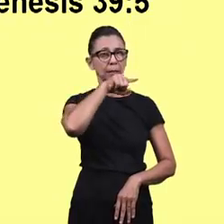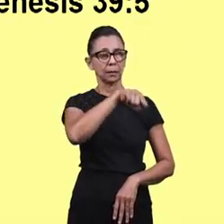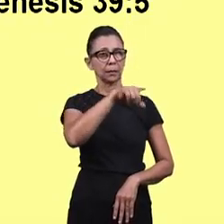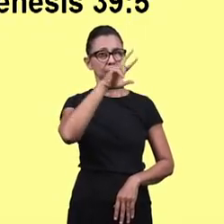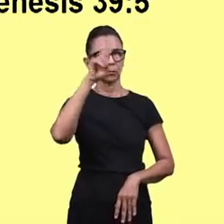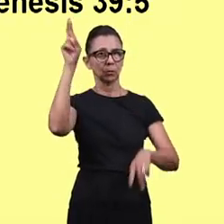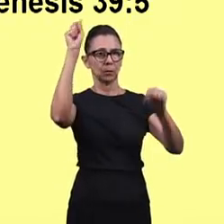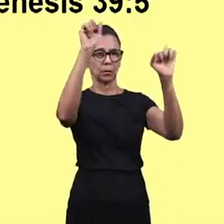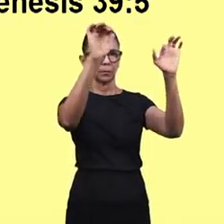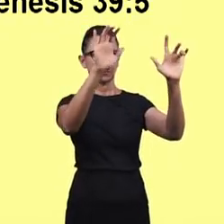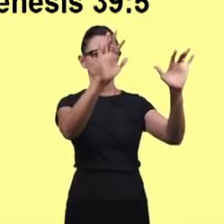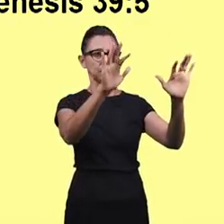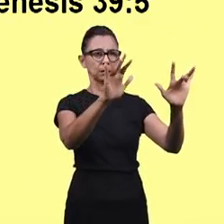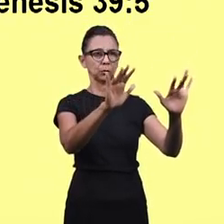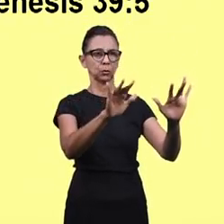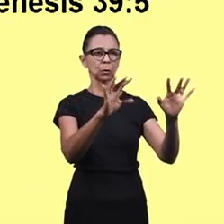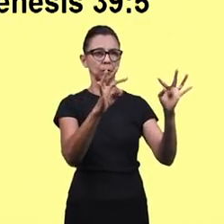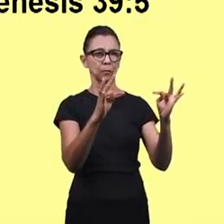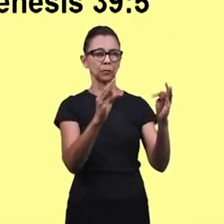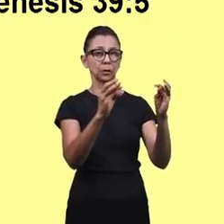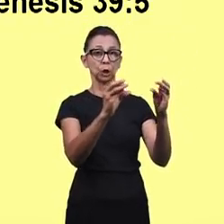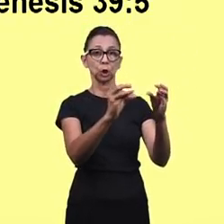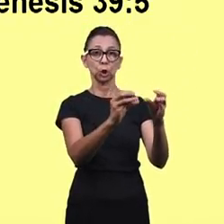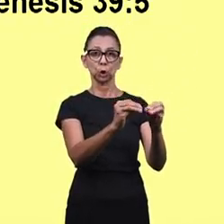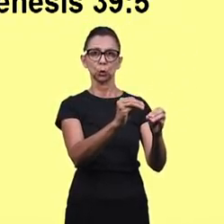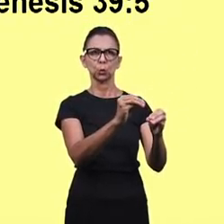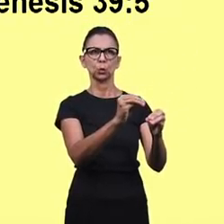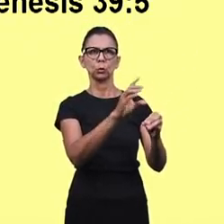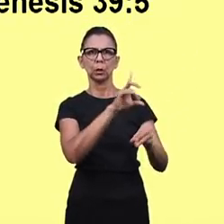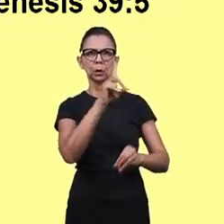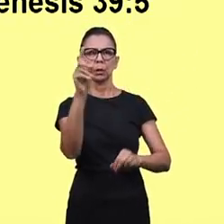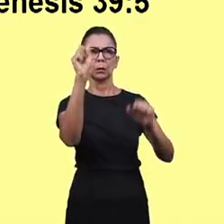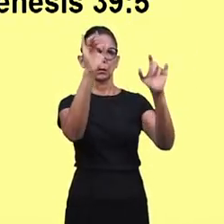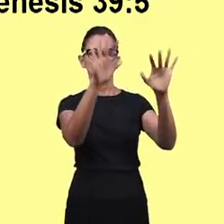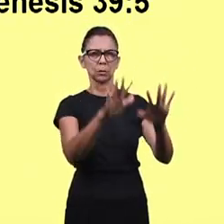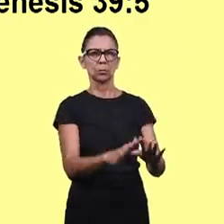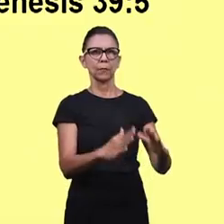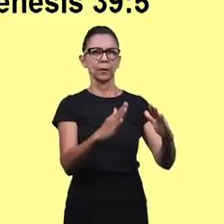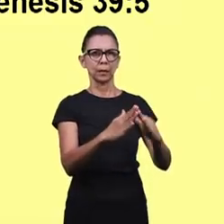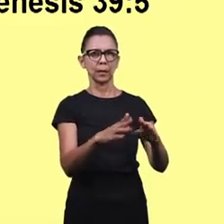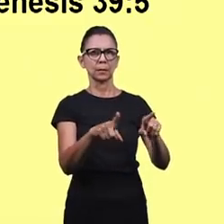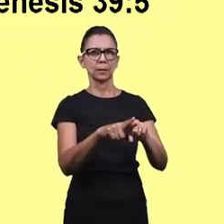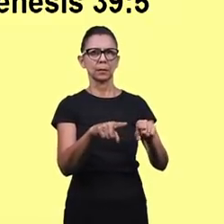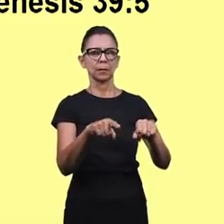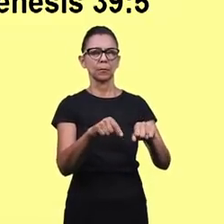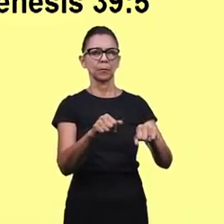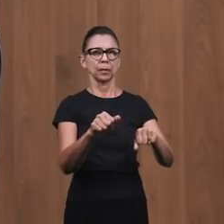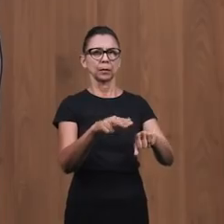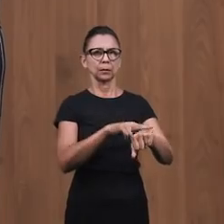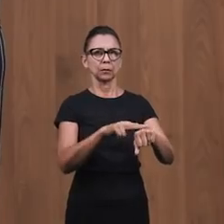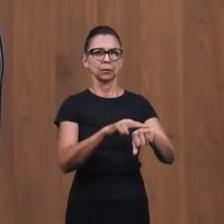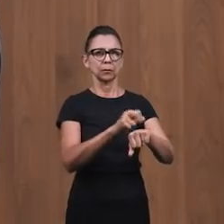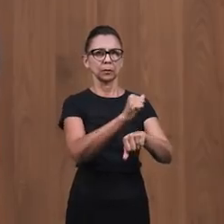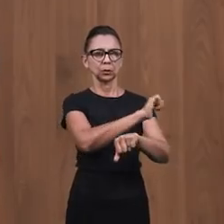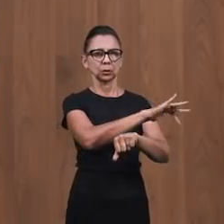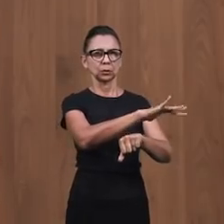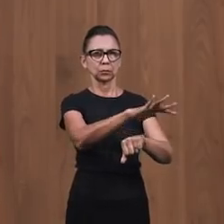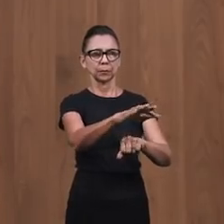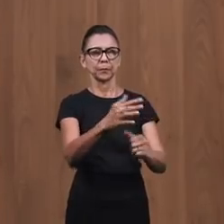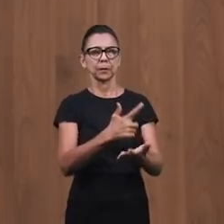José. E a bênção do Senhor foi sobre tudo o que tinha na casa e no campo. Livro